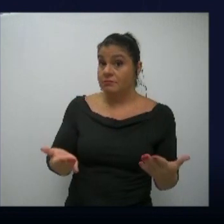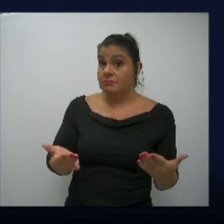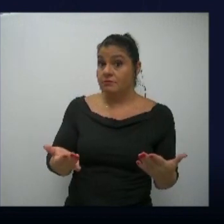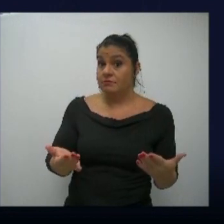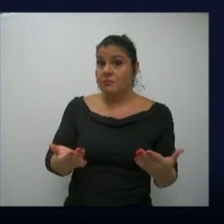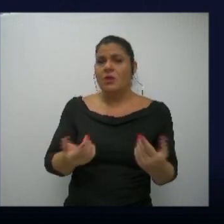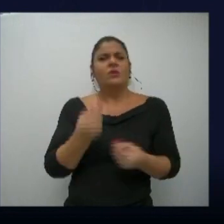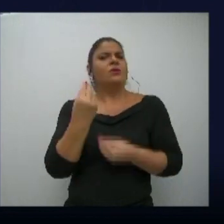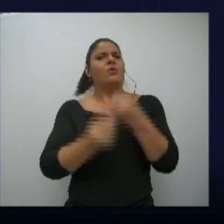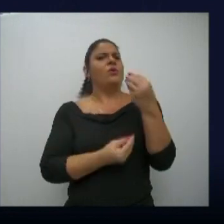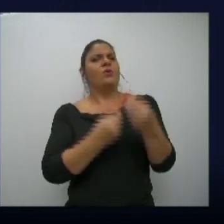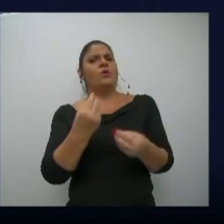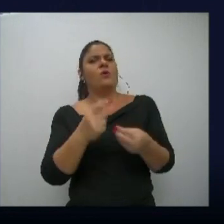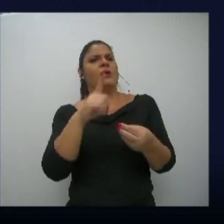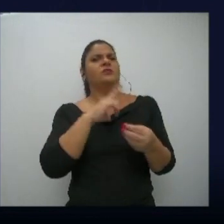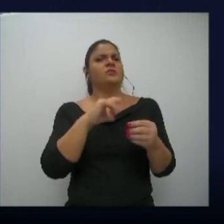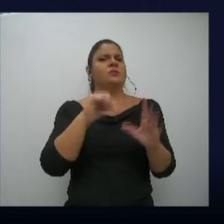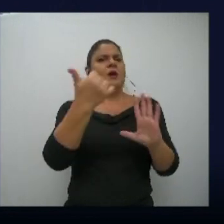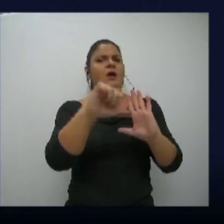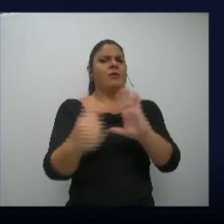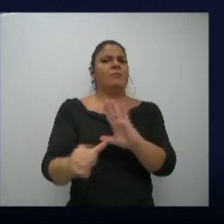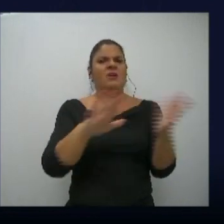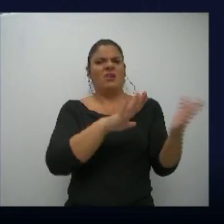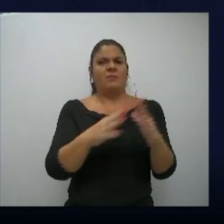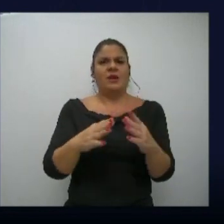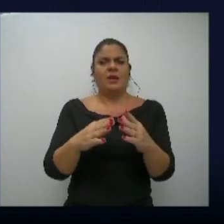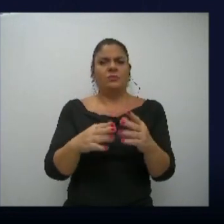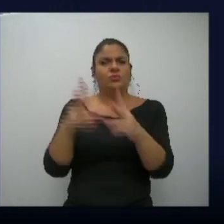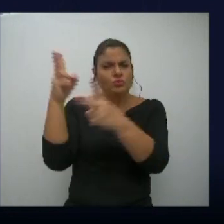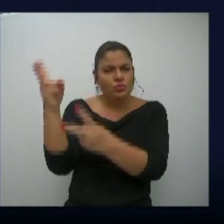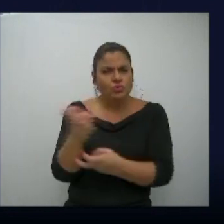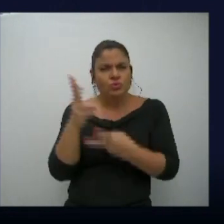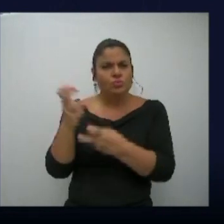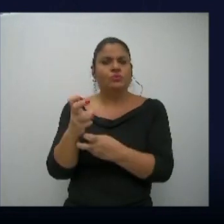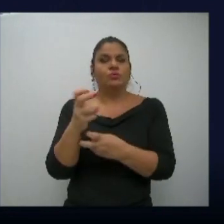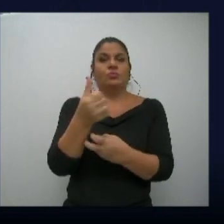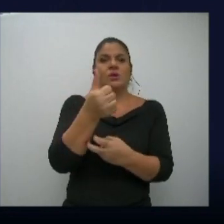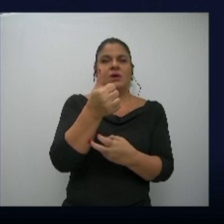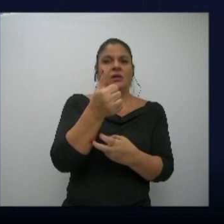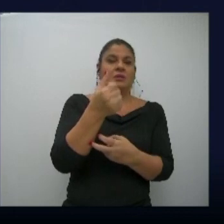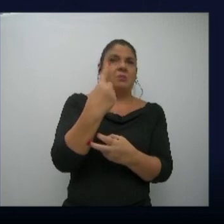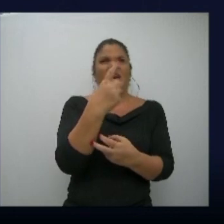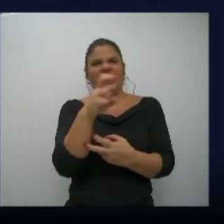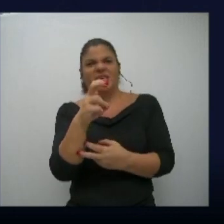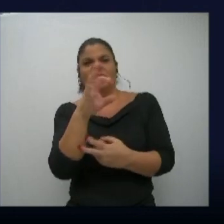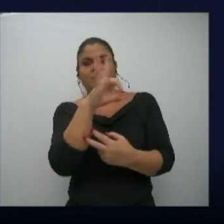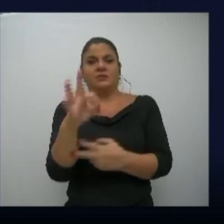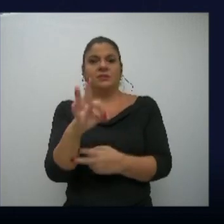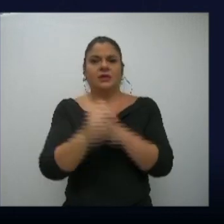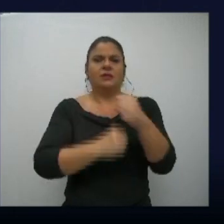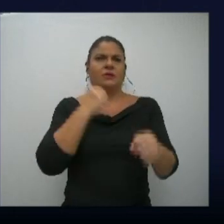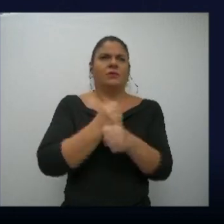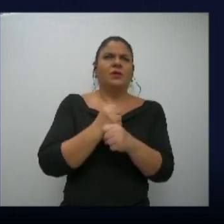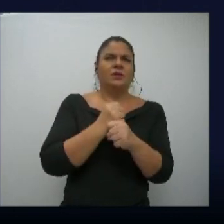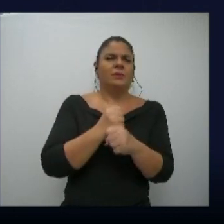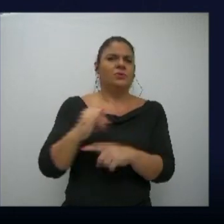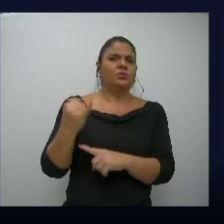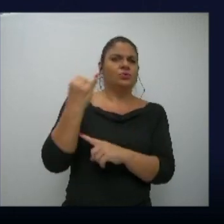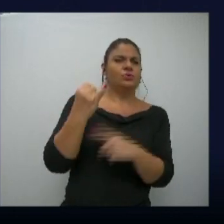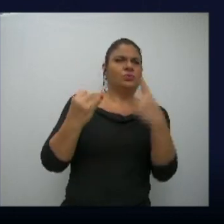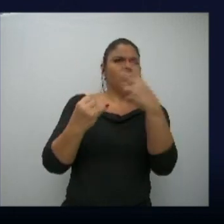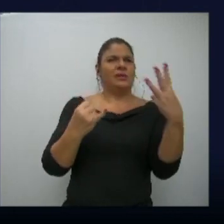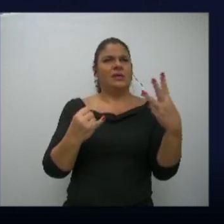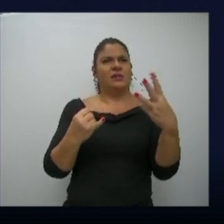ele me via lá um fio de quinze por cento ao ano um pouquinho de toda hora por uns abrir a pizzaria com juro de 13 Santa hora né